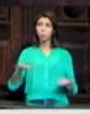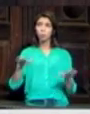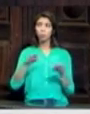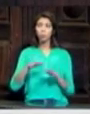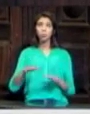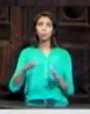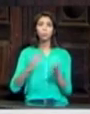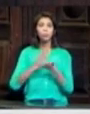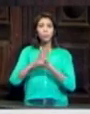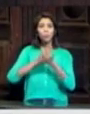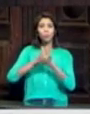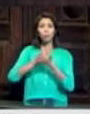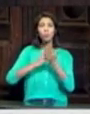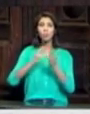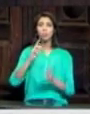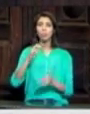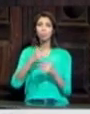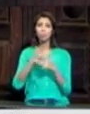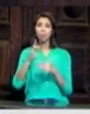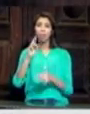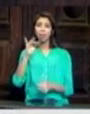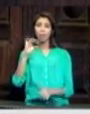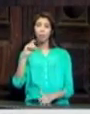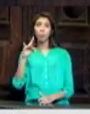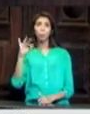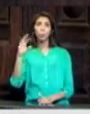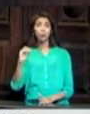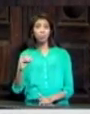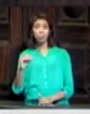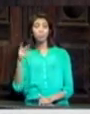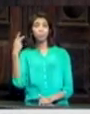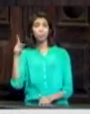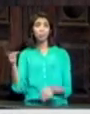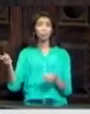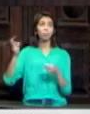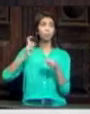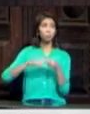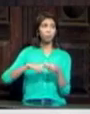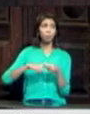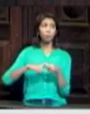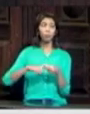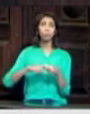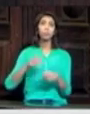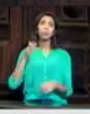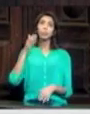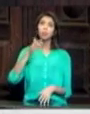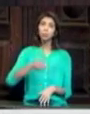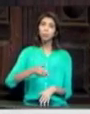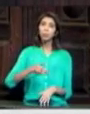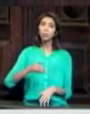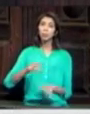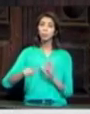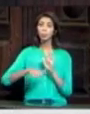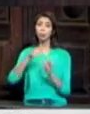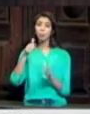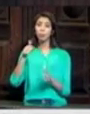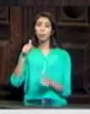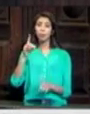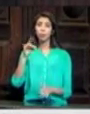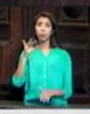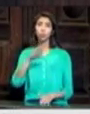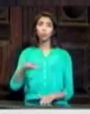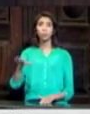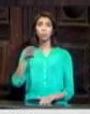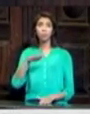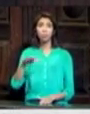a divisa com o Rio Bonito, para estabelecer um retorno e ir para o primeiro distrito, para o centro da